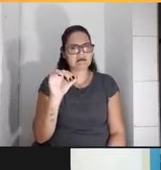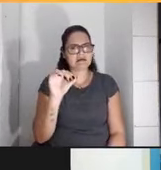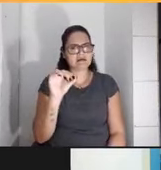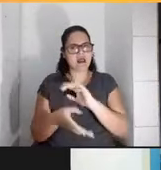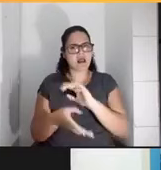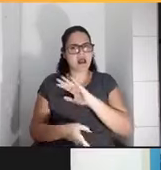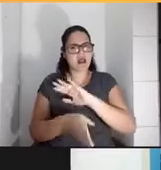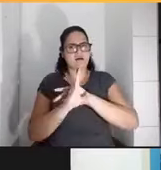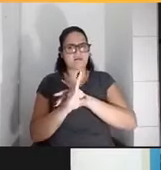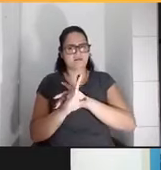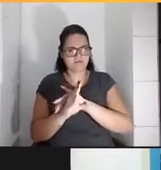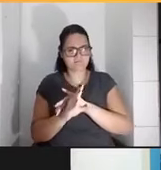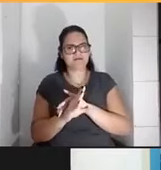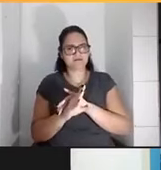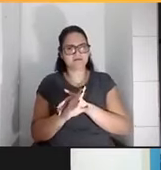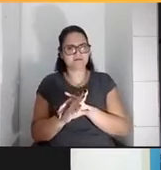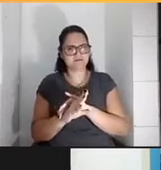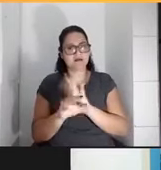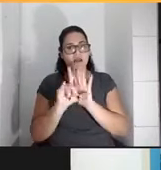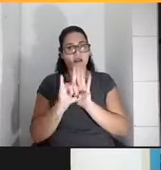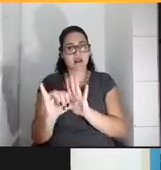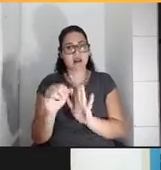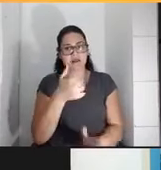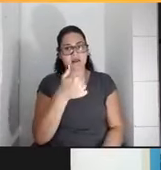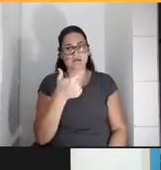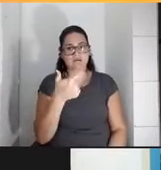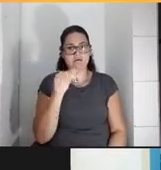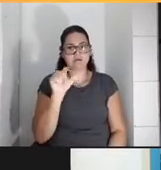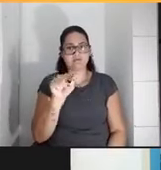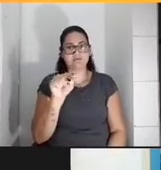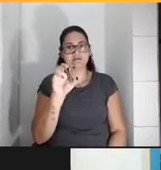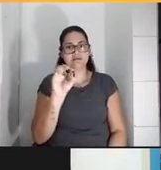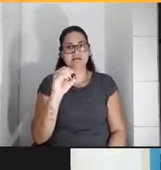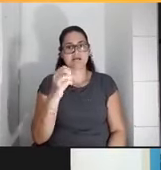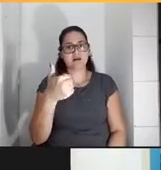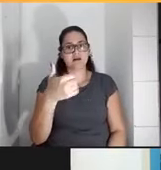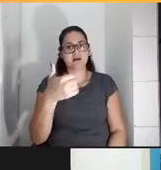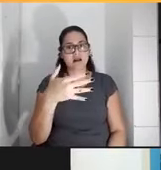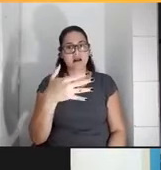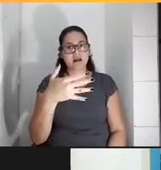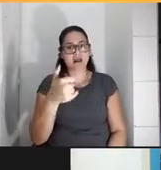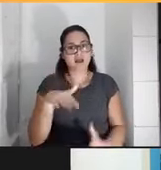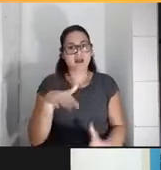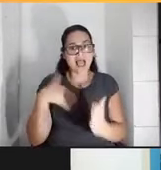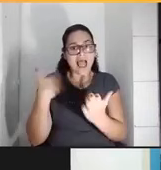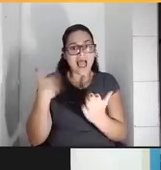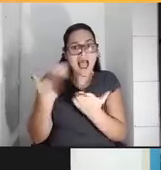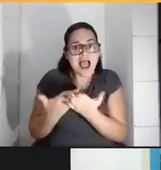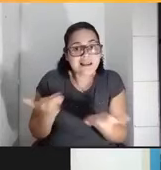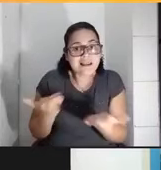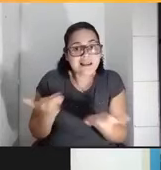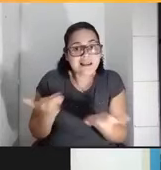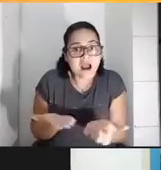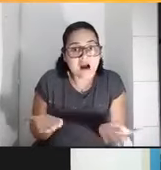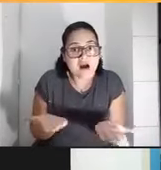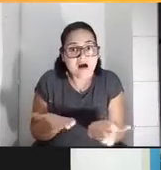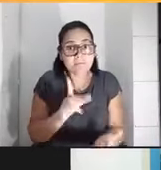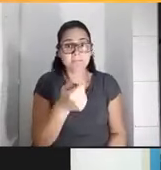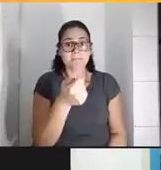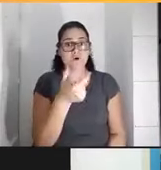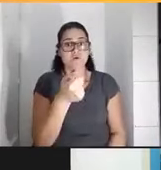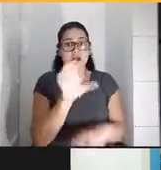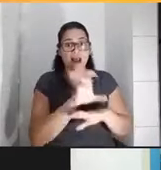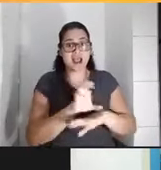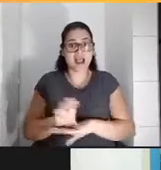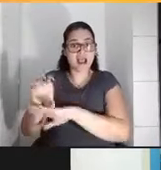já, da aprovação da Lei 12.014, e até hoje são poucos os estados que se organizaram